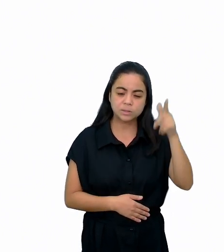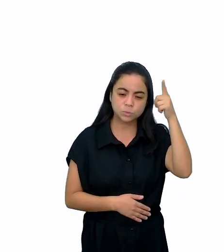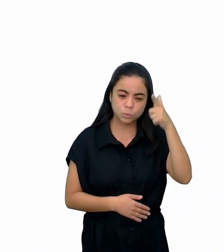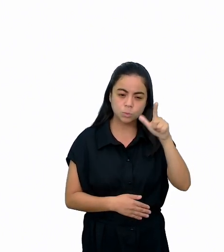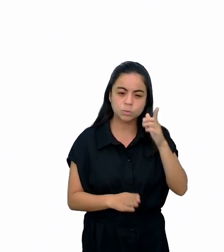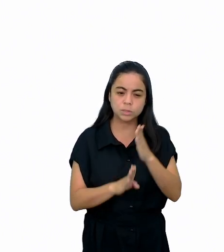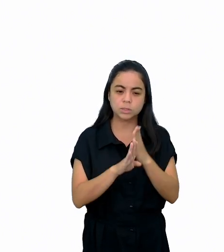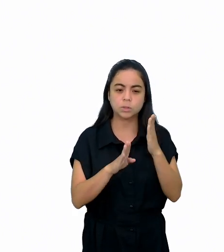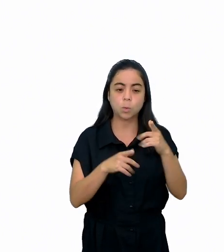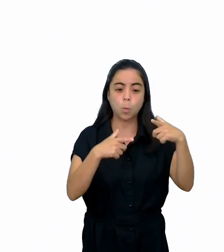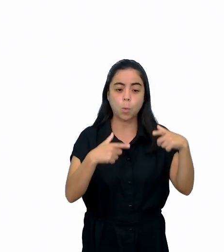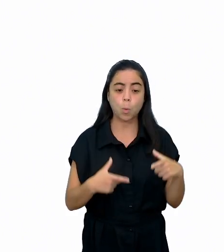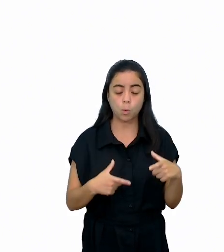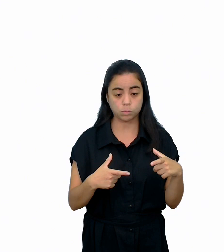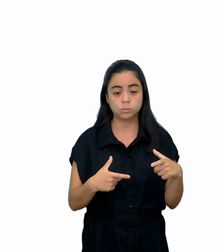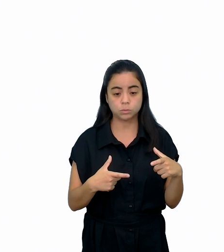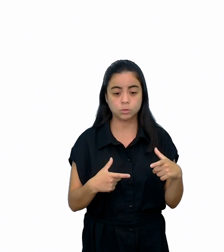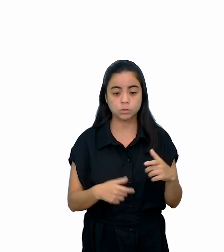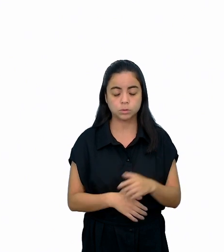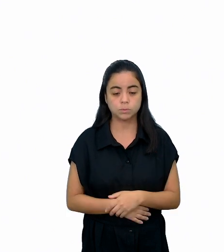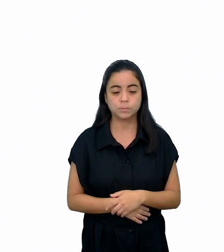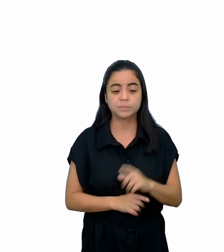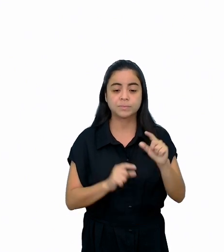identificar onde está